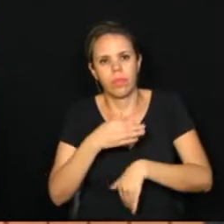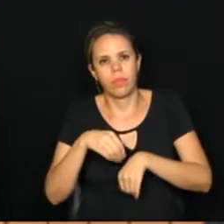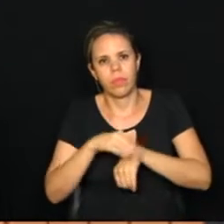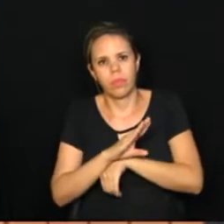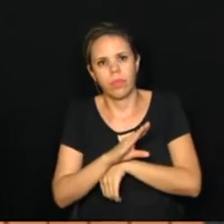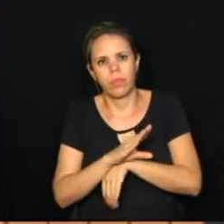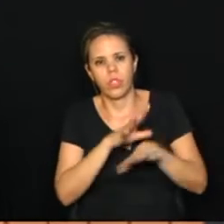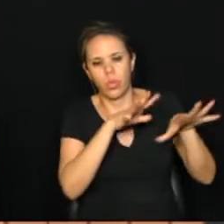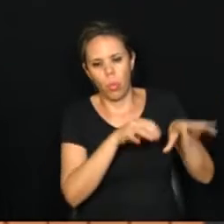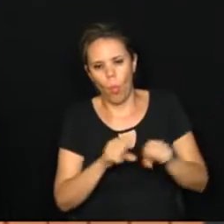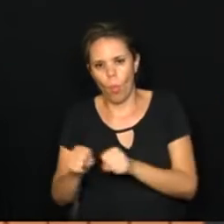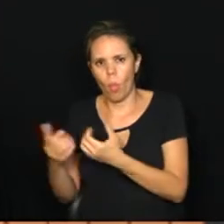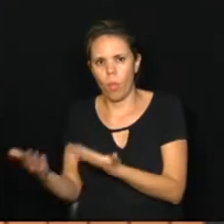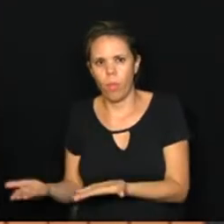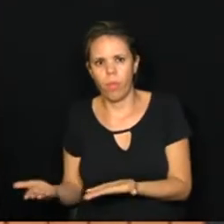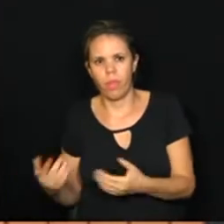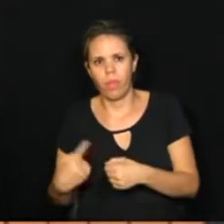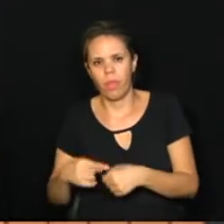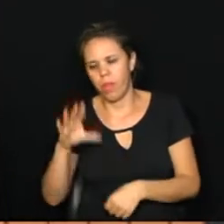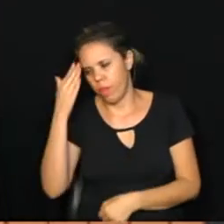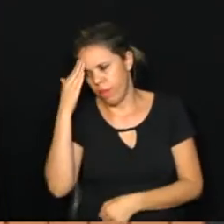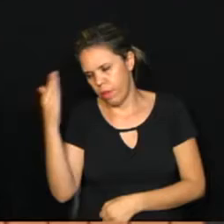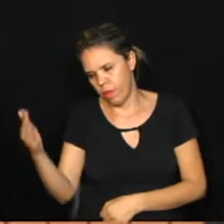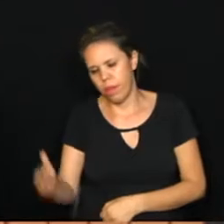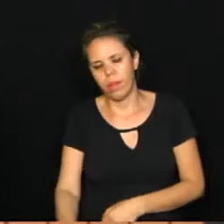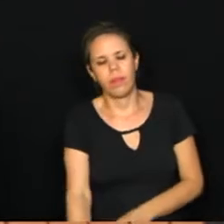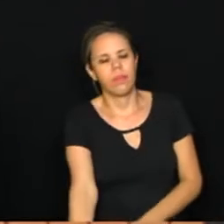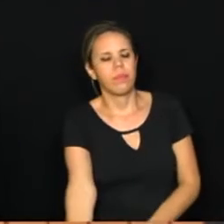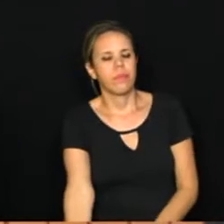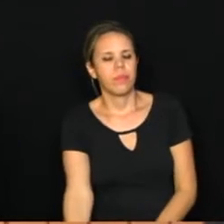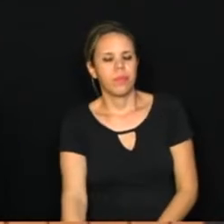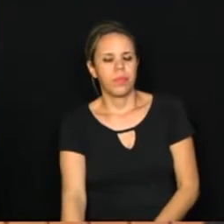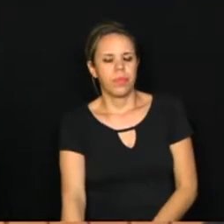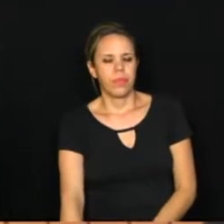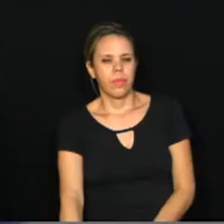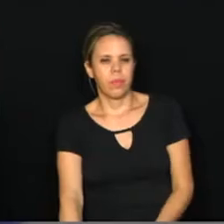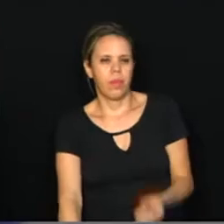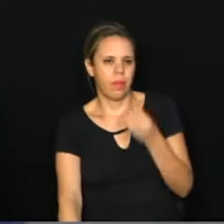Operação Estiagem aqui no nosso município. Obrigado, Sidney. Sua palavra.